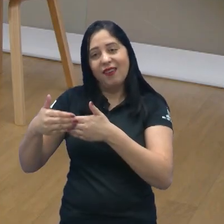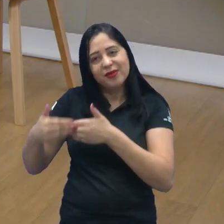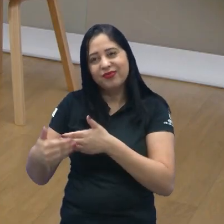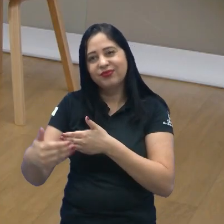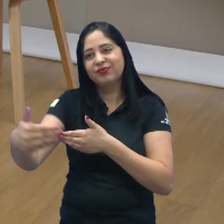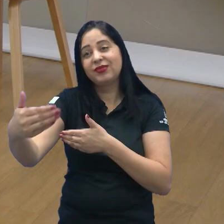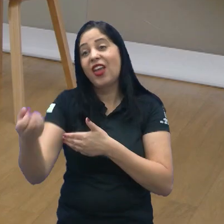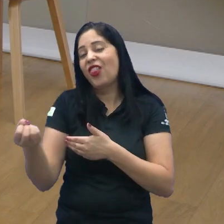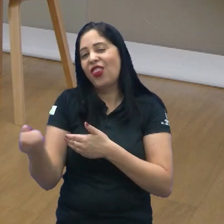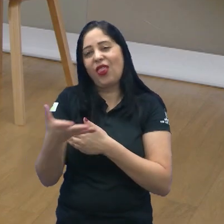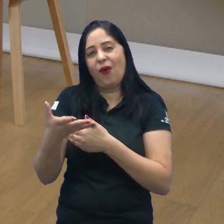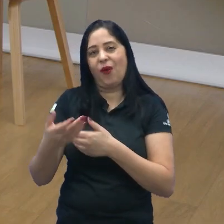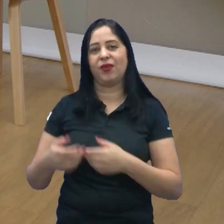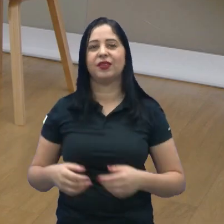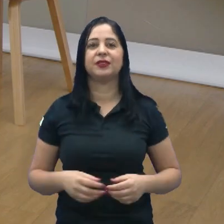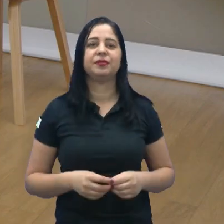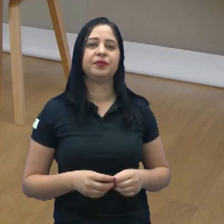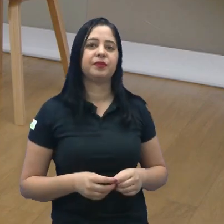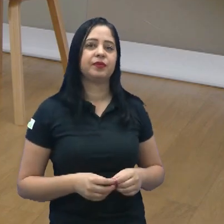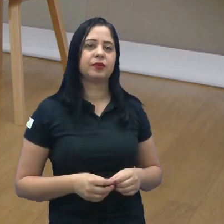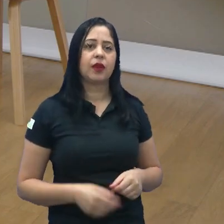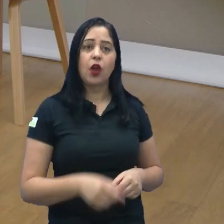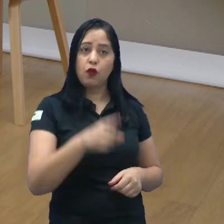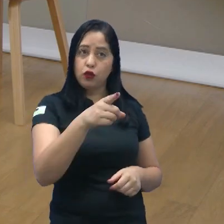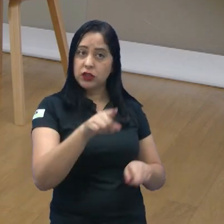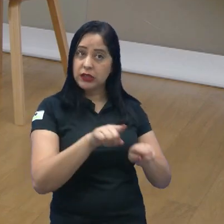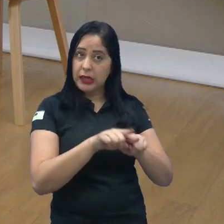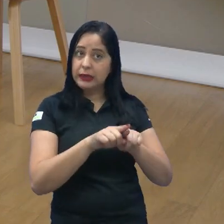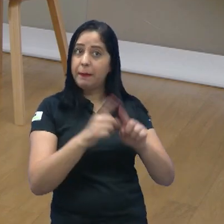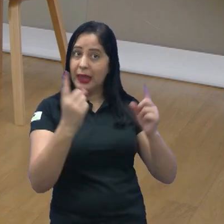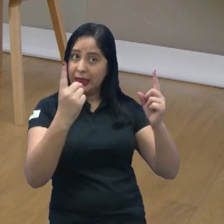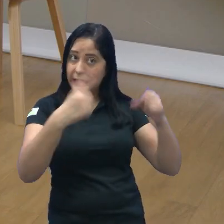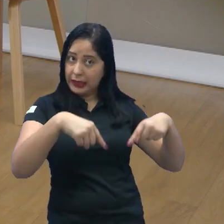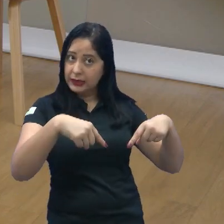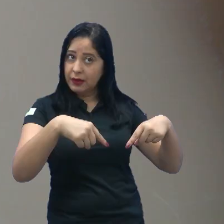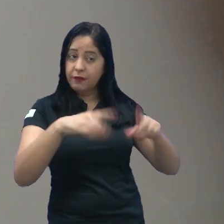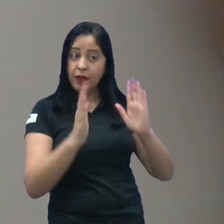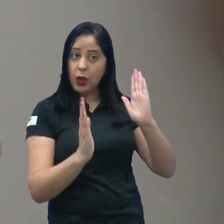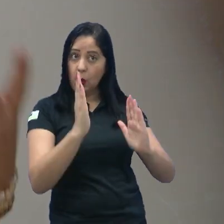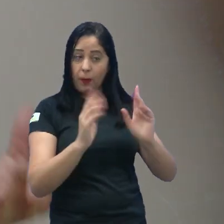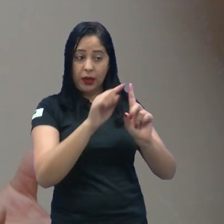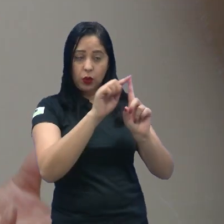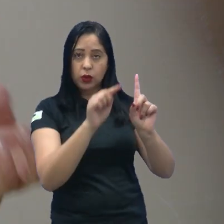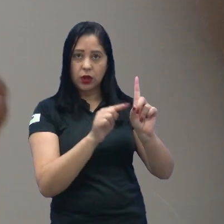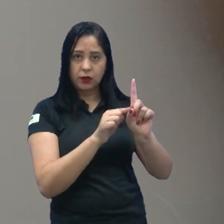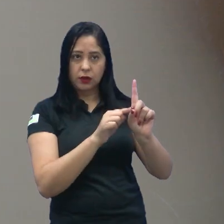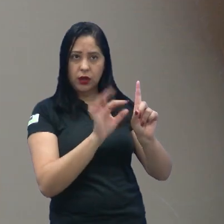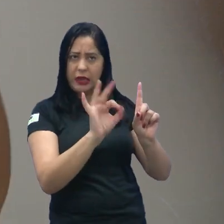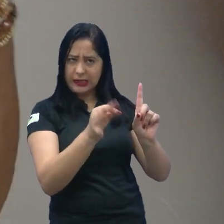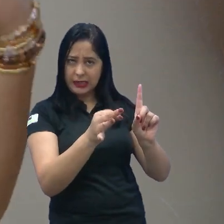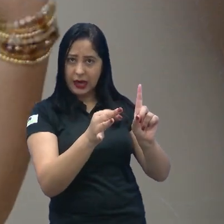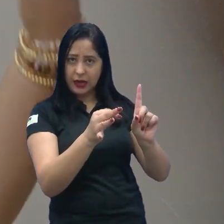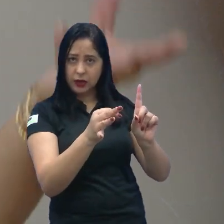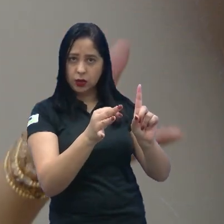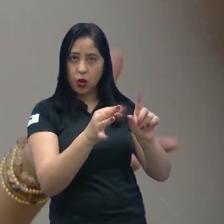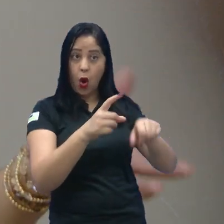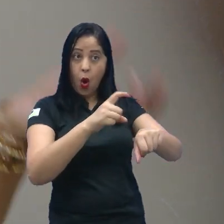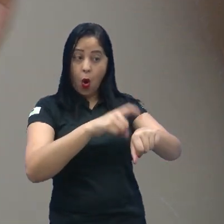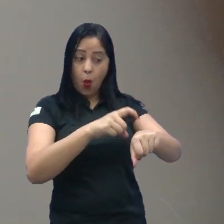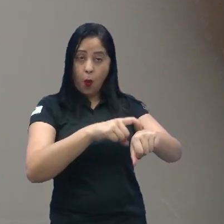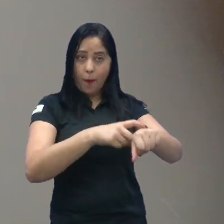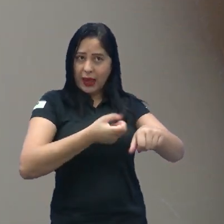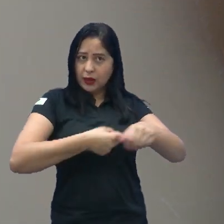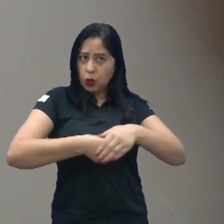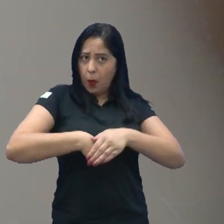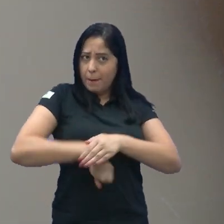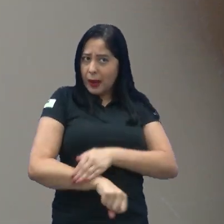de si mesma. Vanessa, e você também enfrentou desafios Sim. na sua gestação? Foi no na hora que você estava